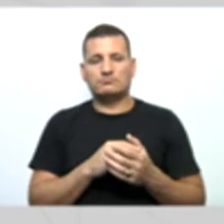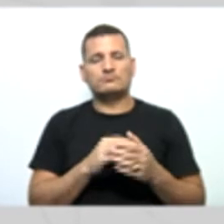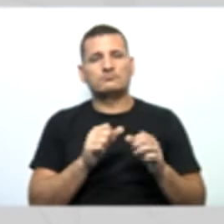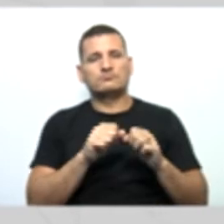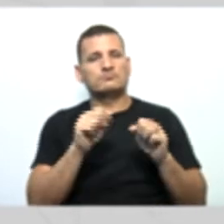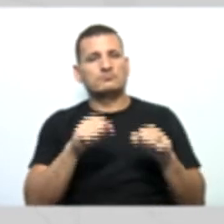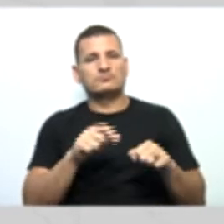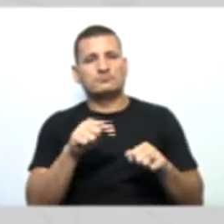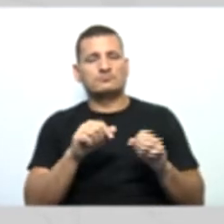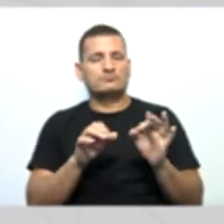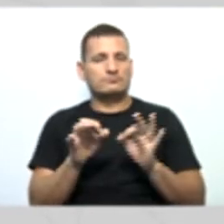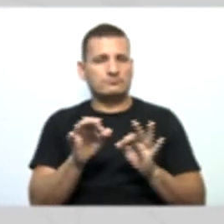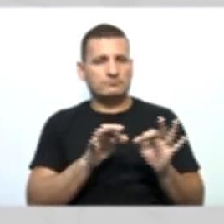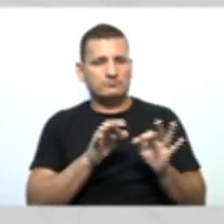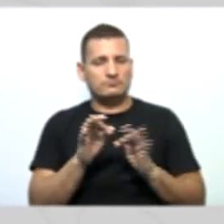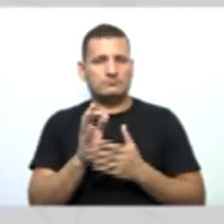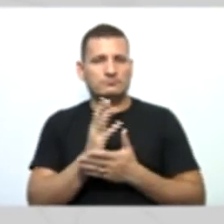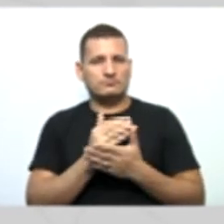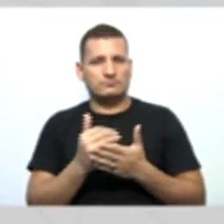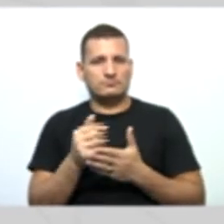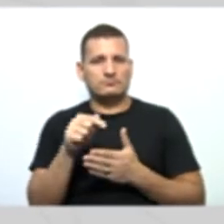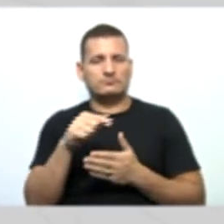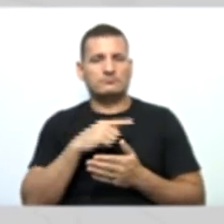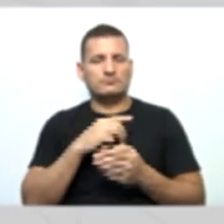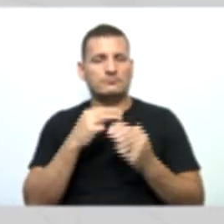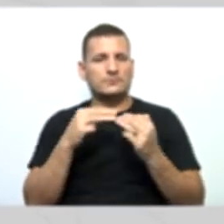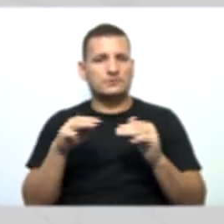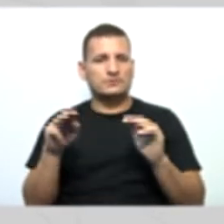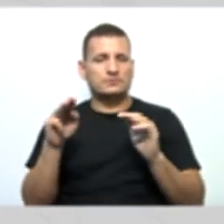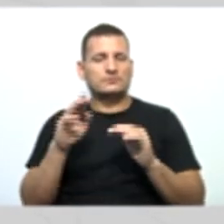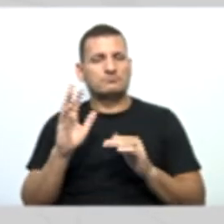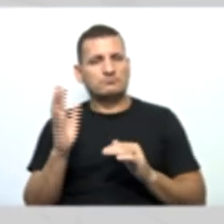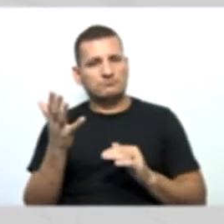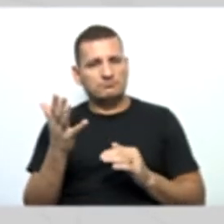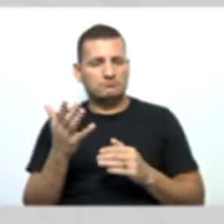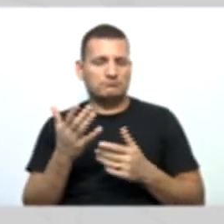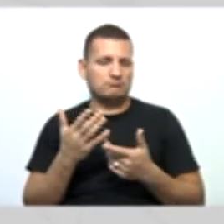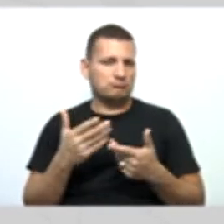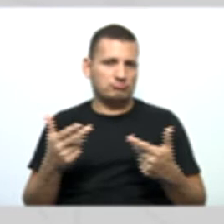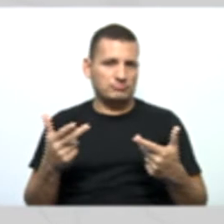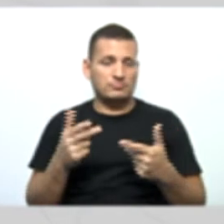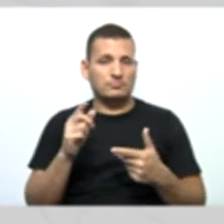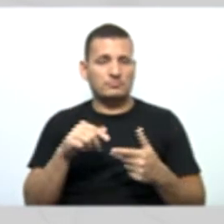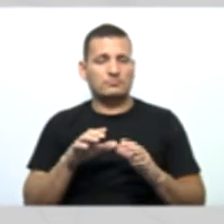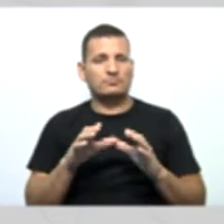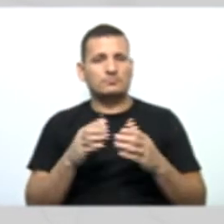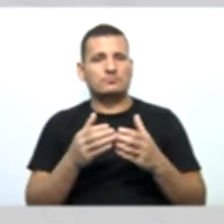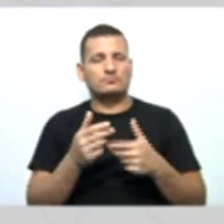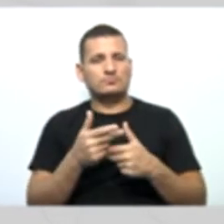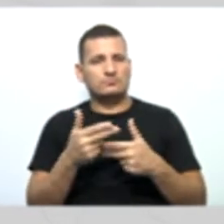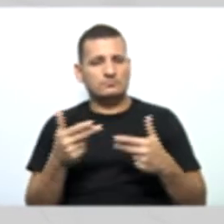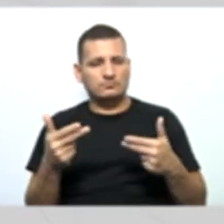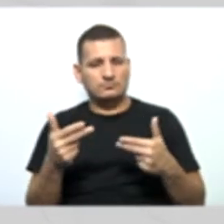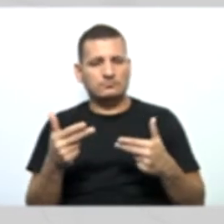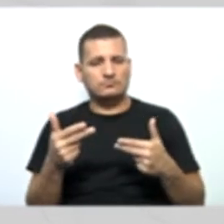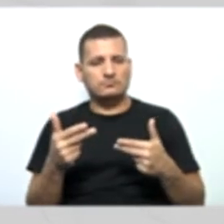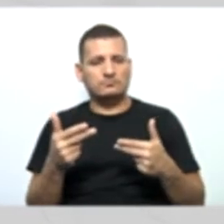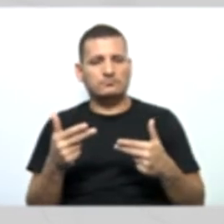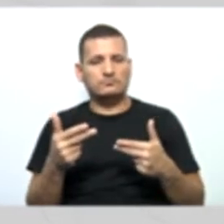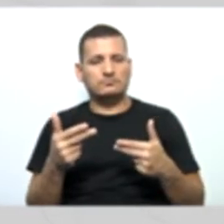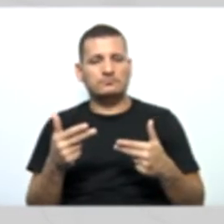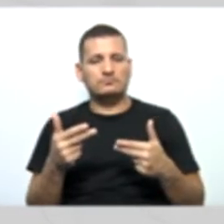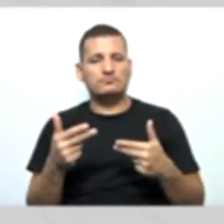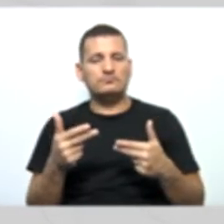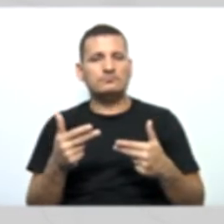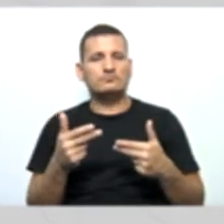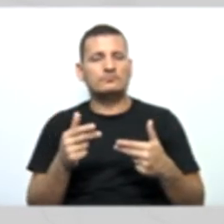organizado de dados que constitui a mensagem sobre um determinado fenômeno ou evento. É um conjunto de objetos em relação entre